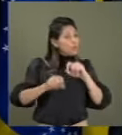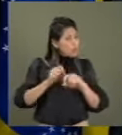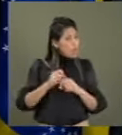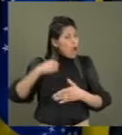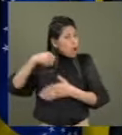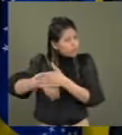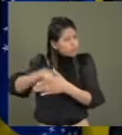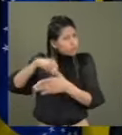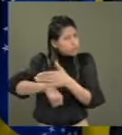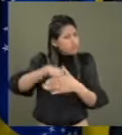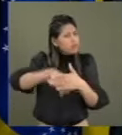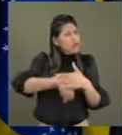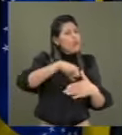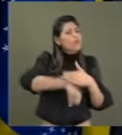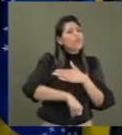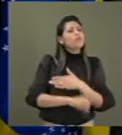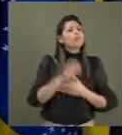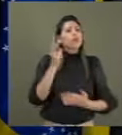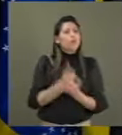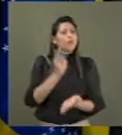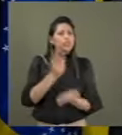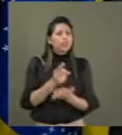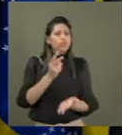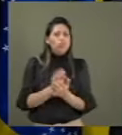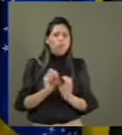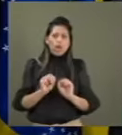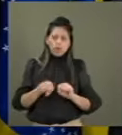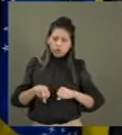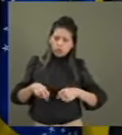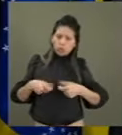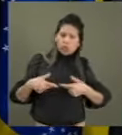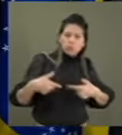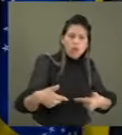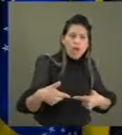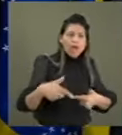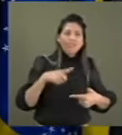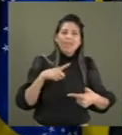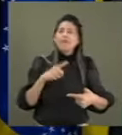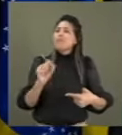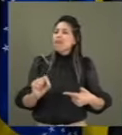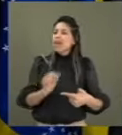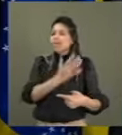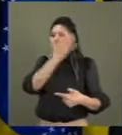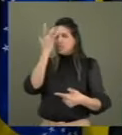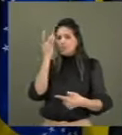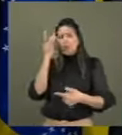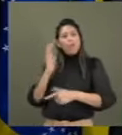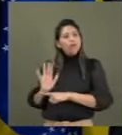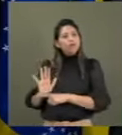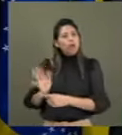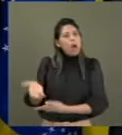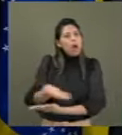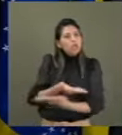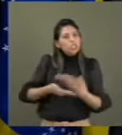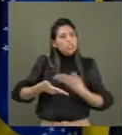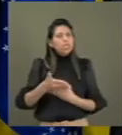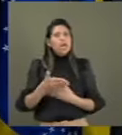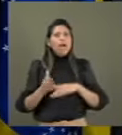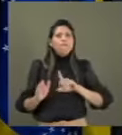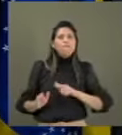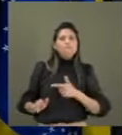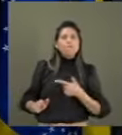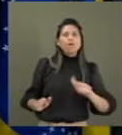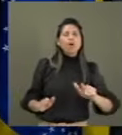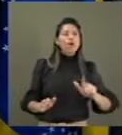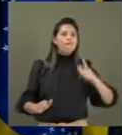luta está sendo feita por muitas mãos, muitas matizes. Depois de 20 anos de luta, o Estatuto de